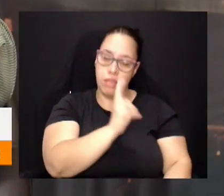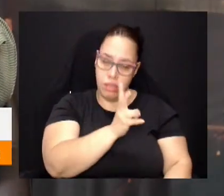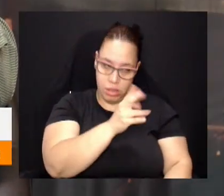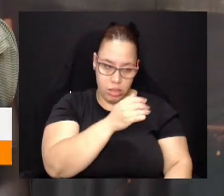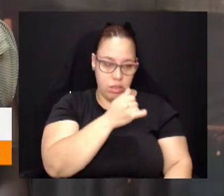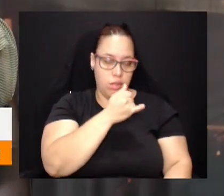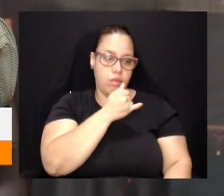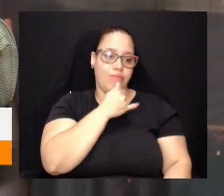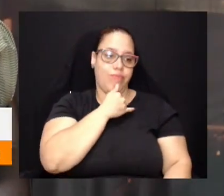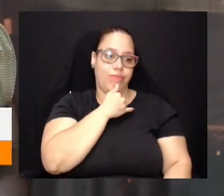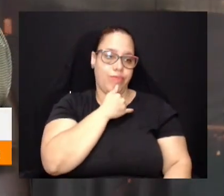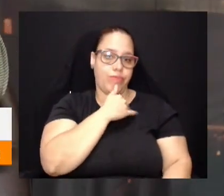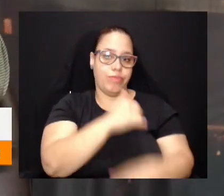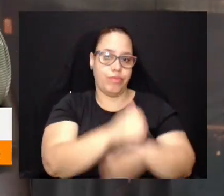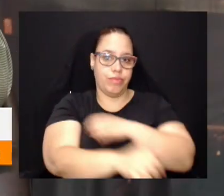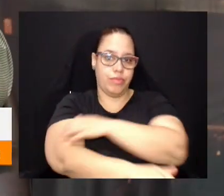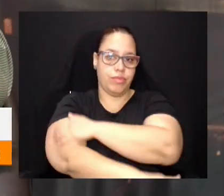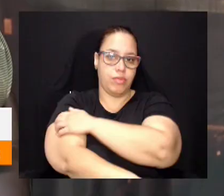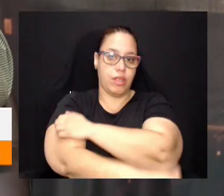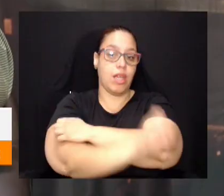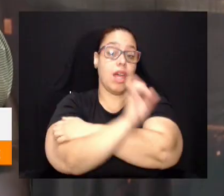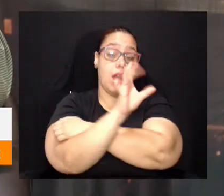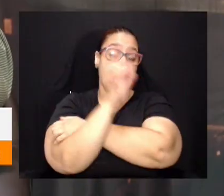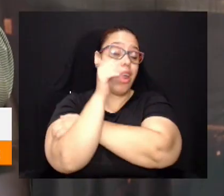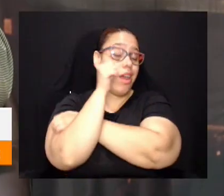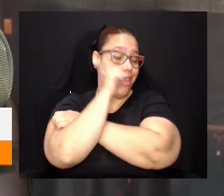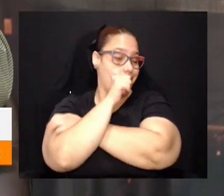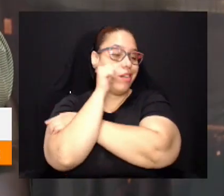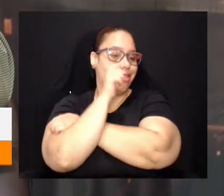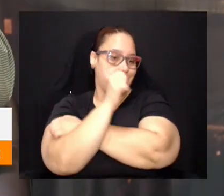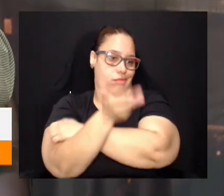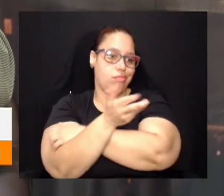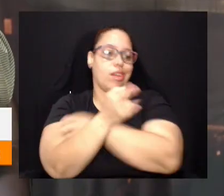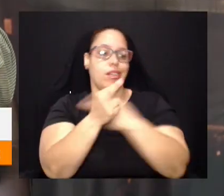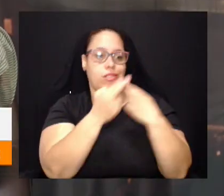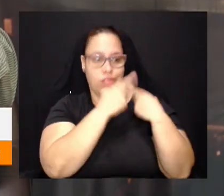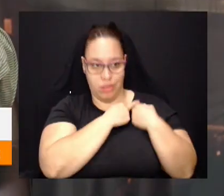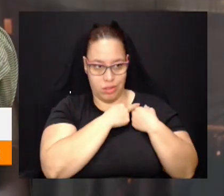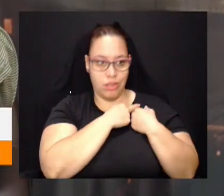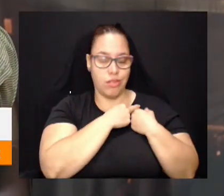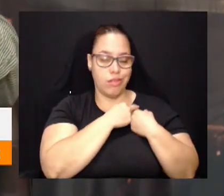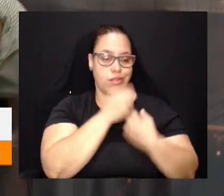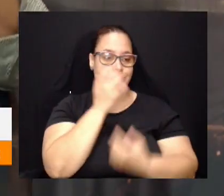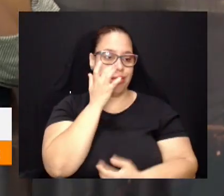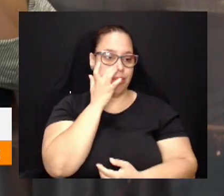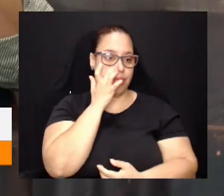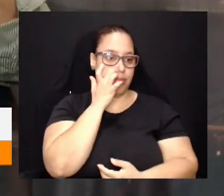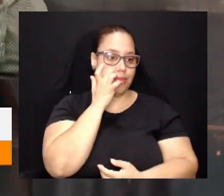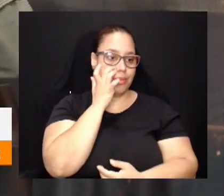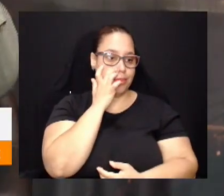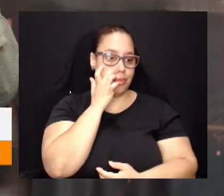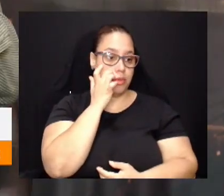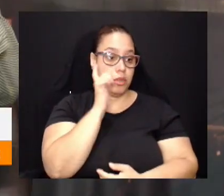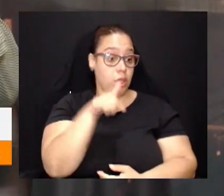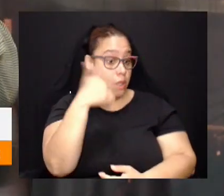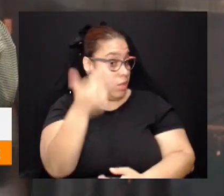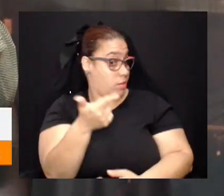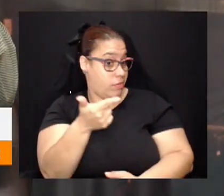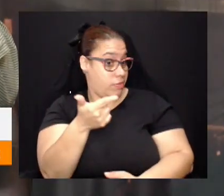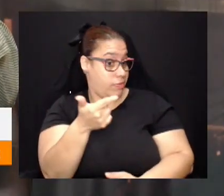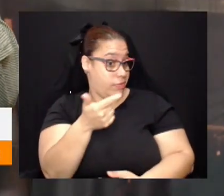e geralmente é sobre as mulheres, né, que essa responsabilidade é colocada, então quer dizer que a outra parte está se